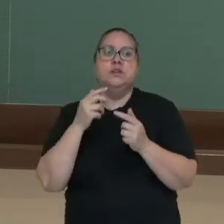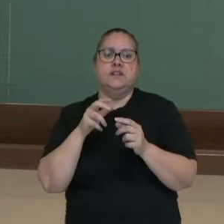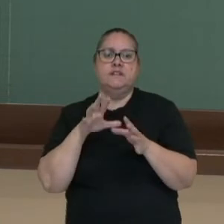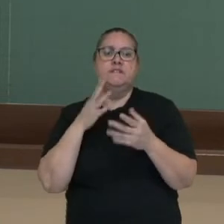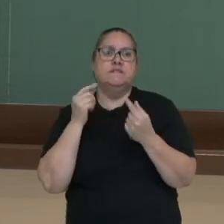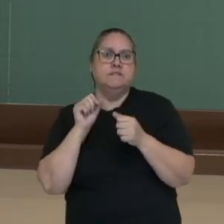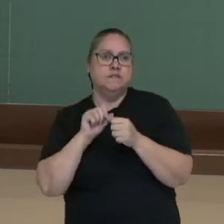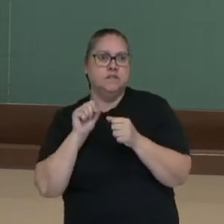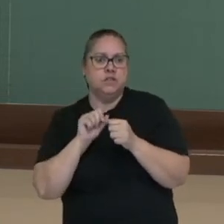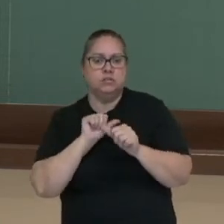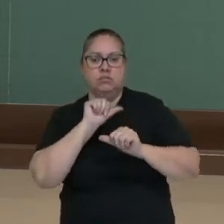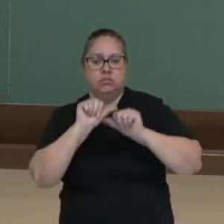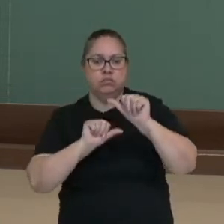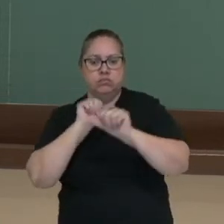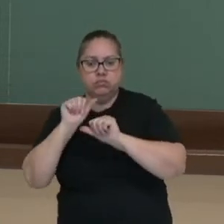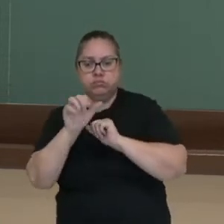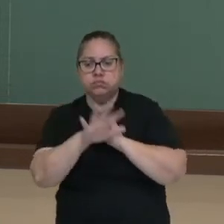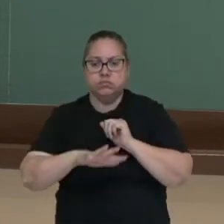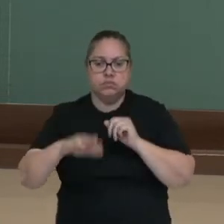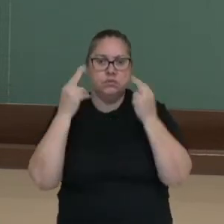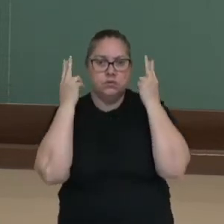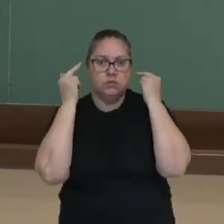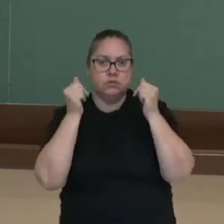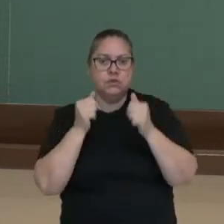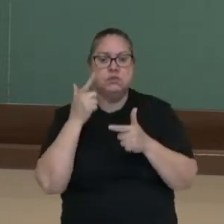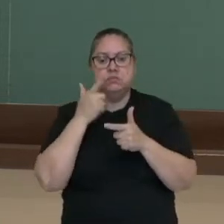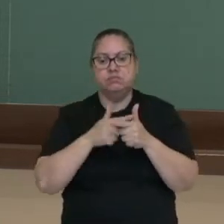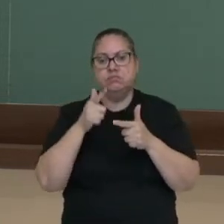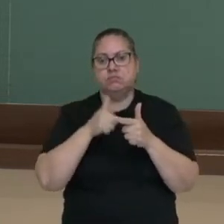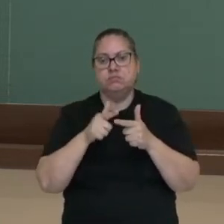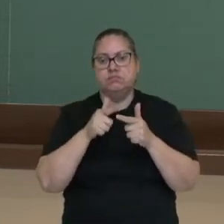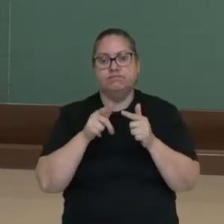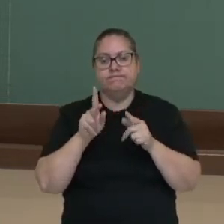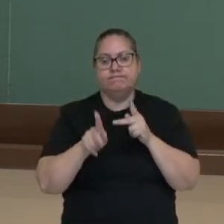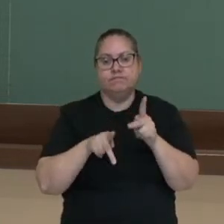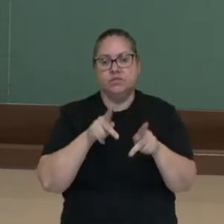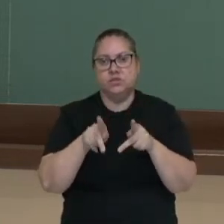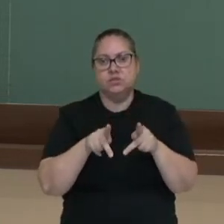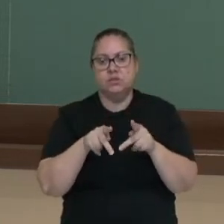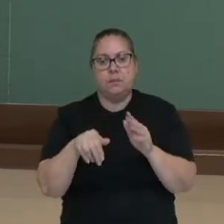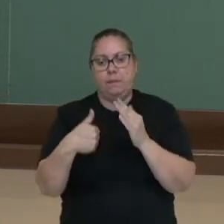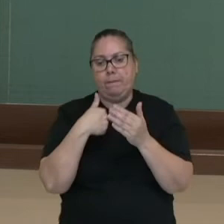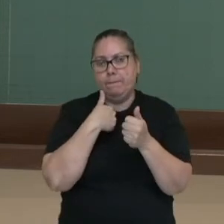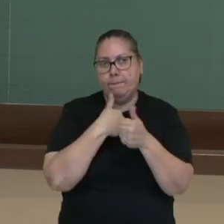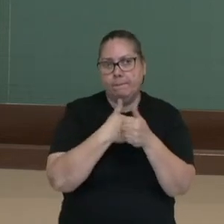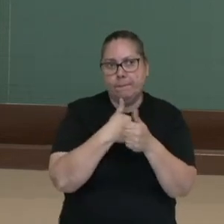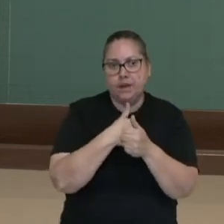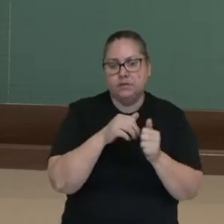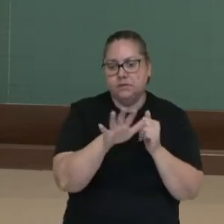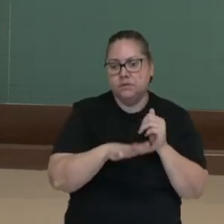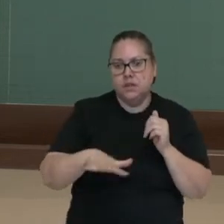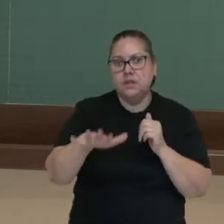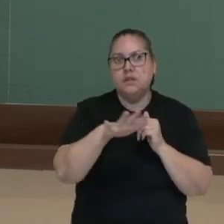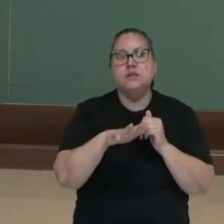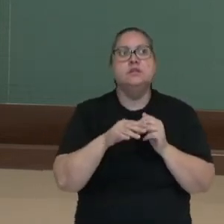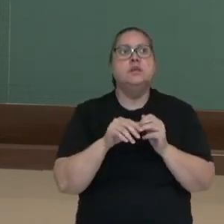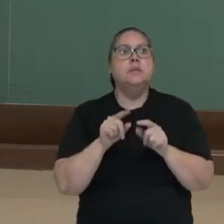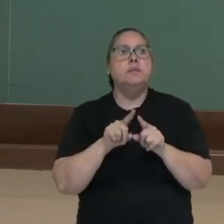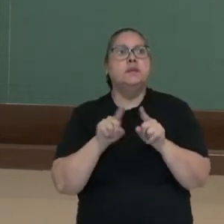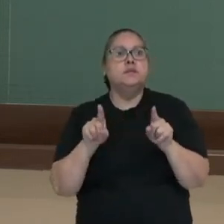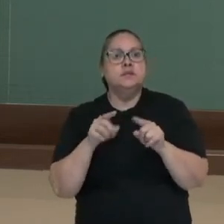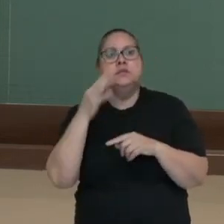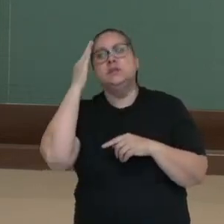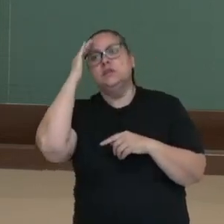provocaram todas essas alterações no meio natural e prejudicaram muitas populações que estavam próximas dessas áreas de acidentes. Mas para a